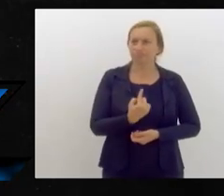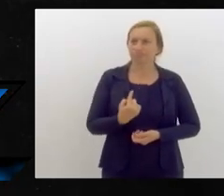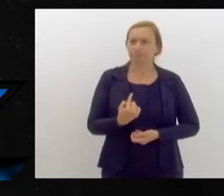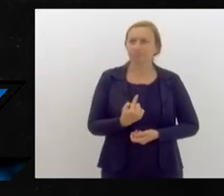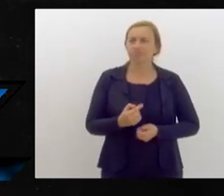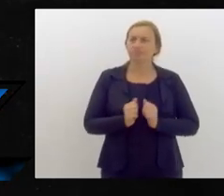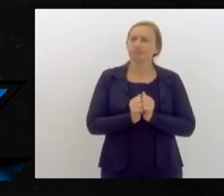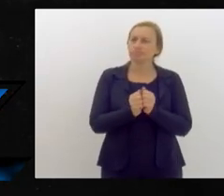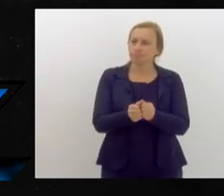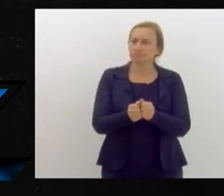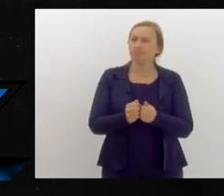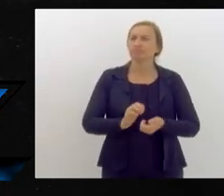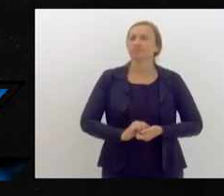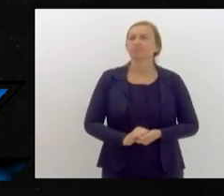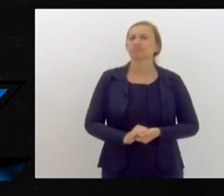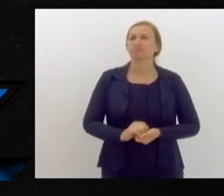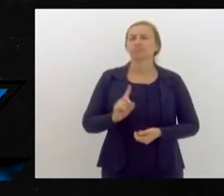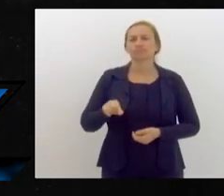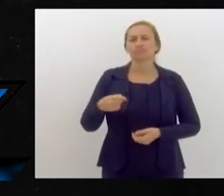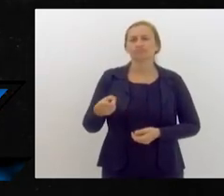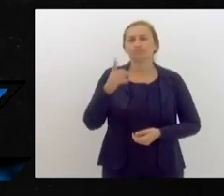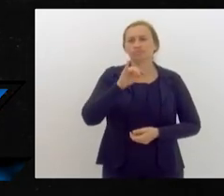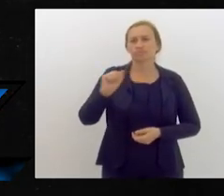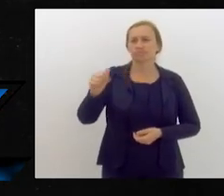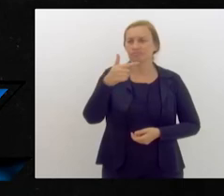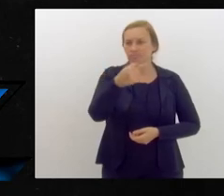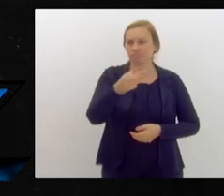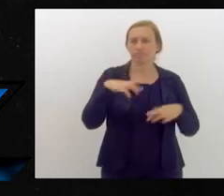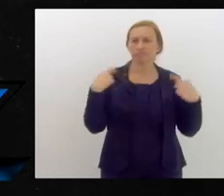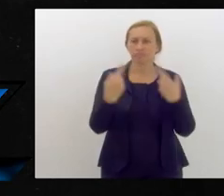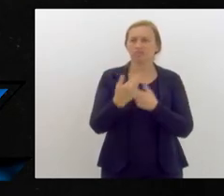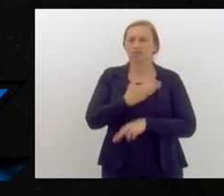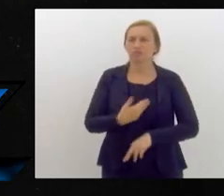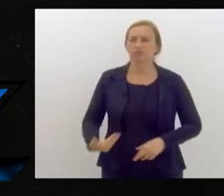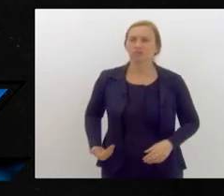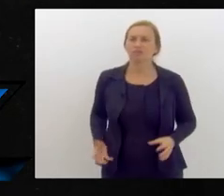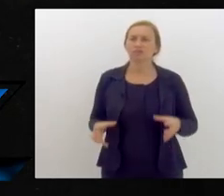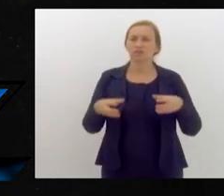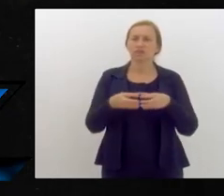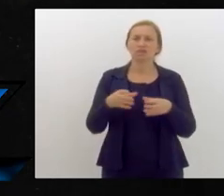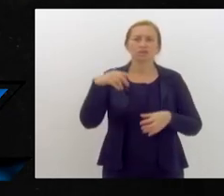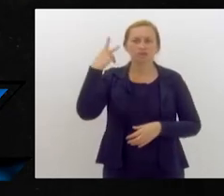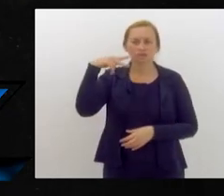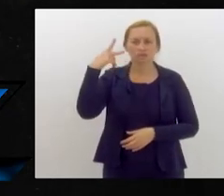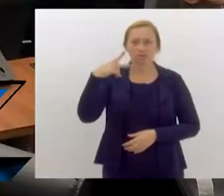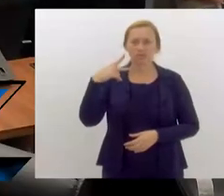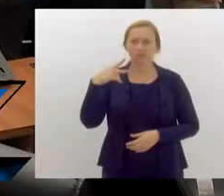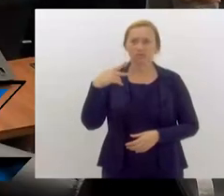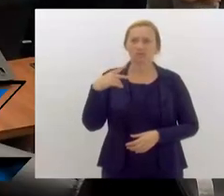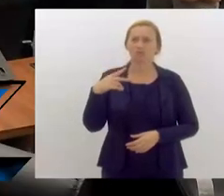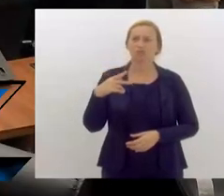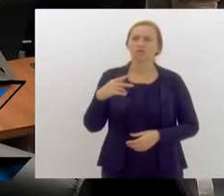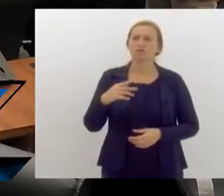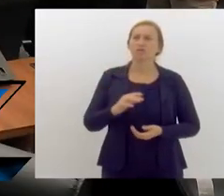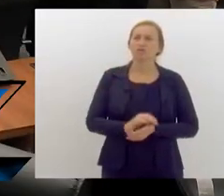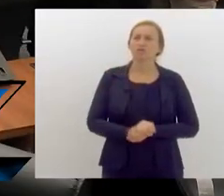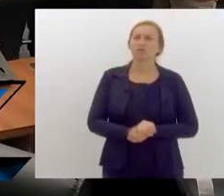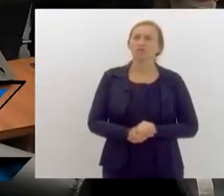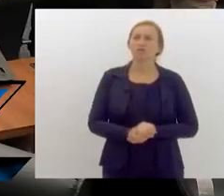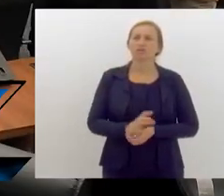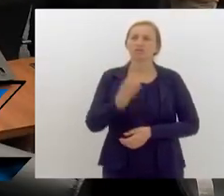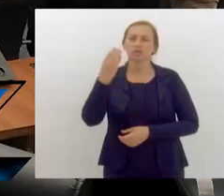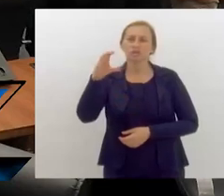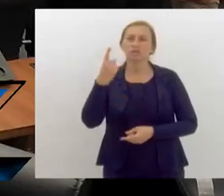participando no próximo dia 7 de uma audiência pública na Câmara de Vereadores de Niterói para discutir essa